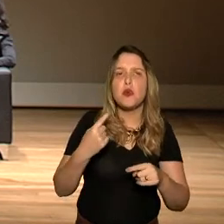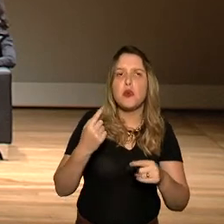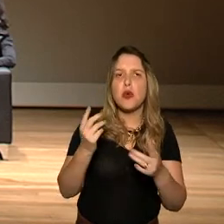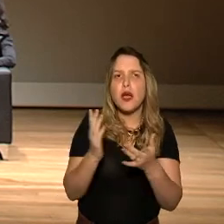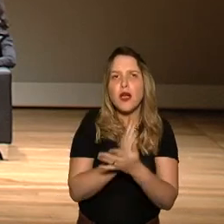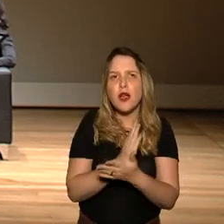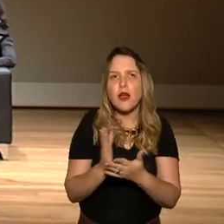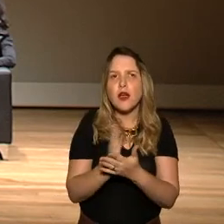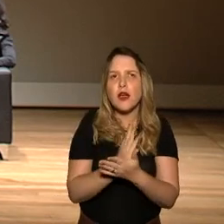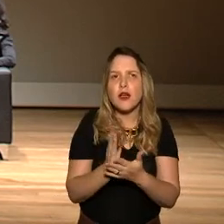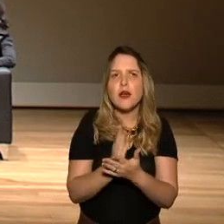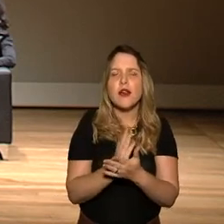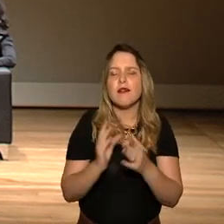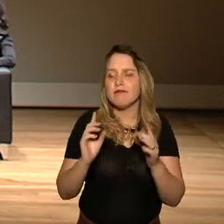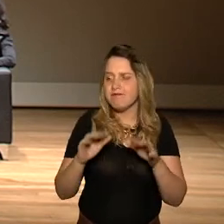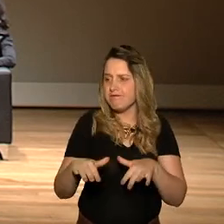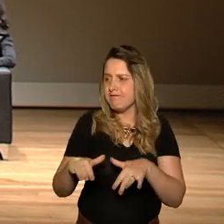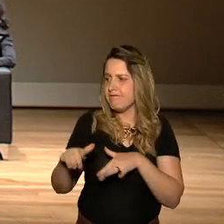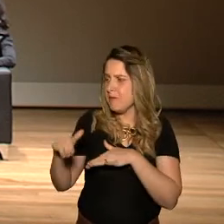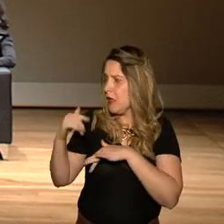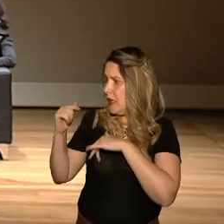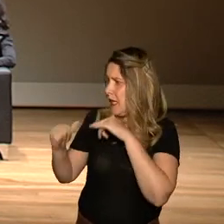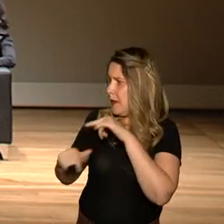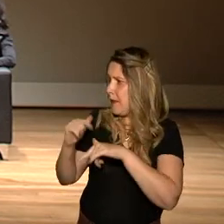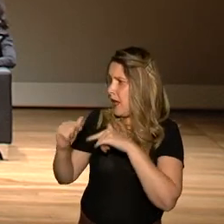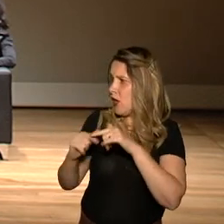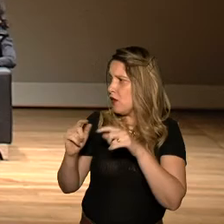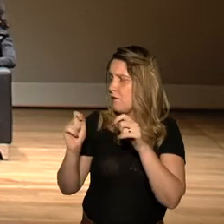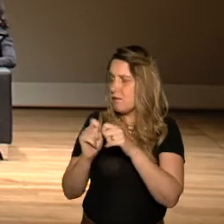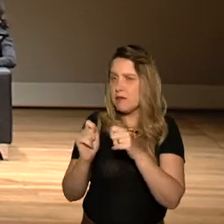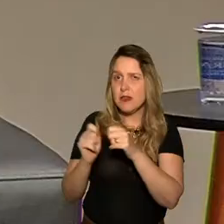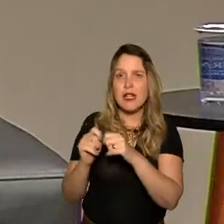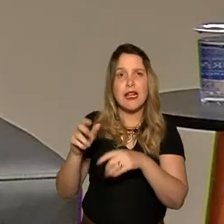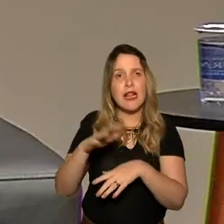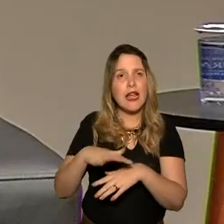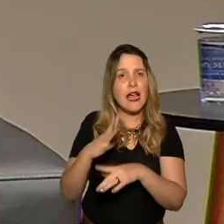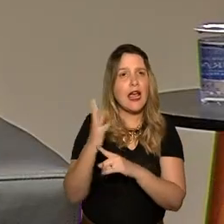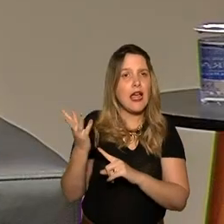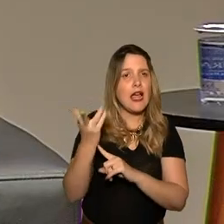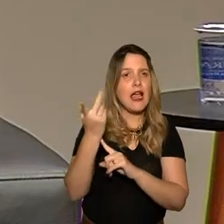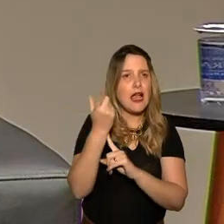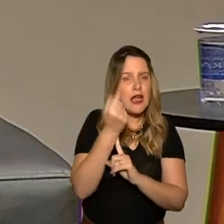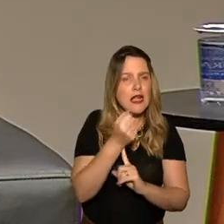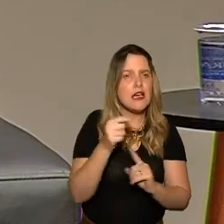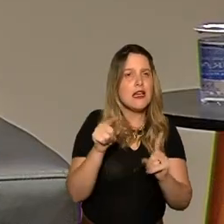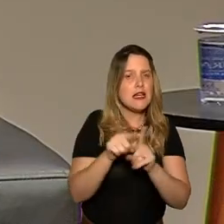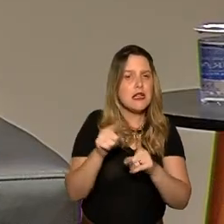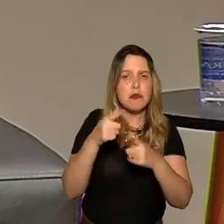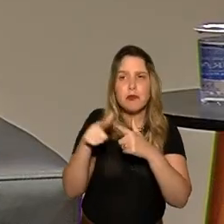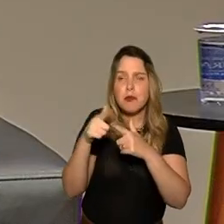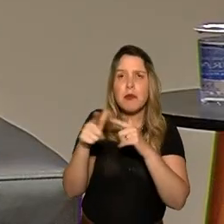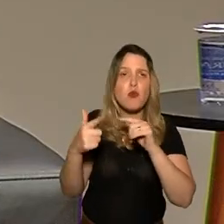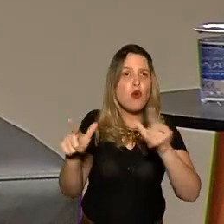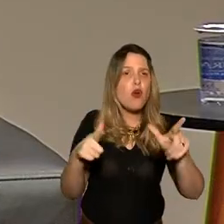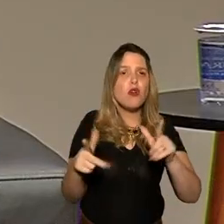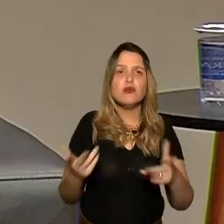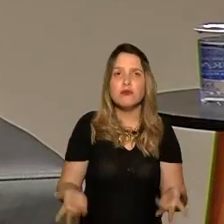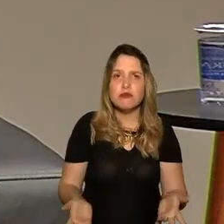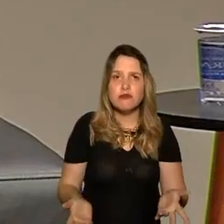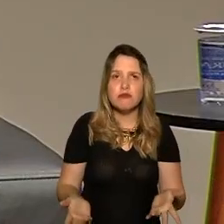público da prefeitura que trabalha com as linguagens consagradas da arte até então não tinham a sua programação obras de samba